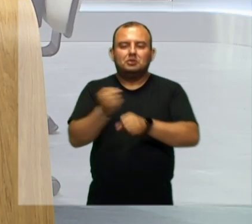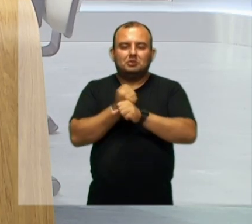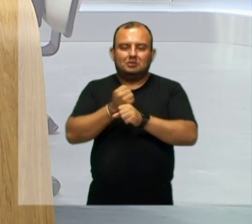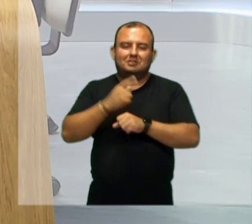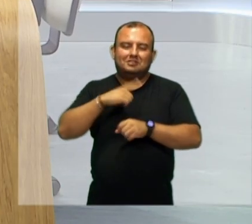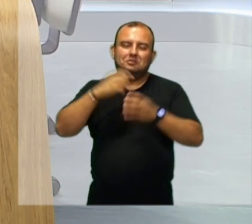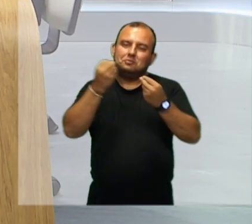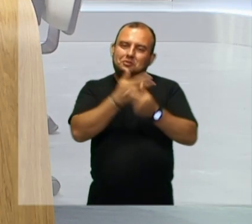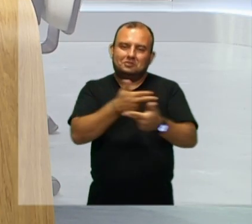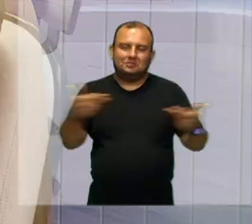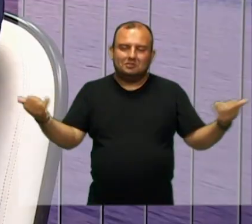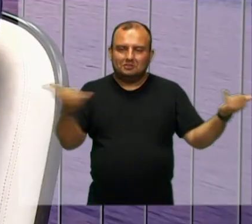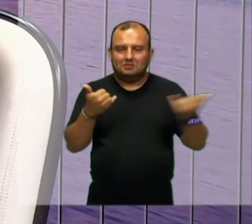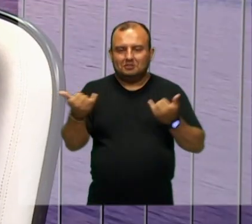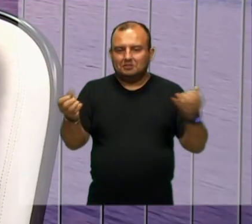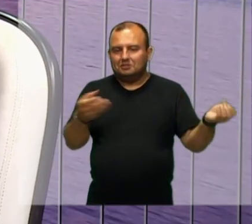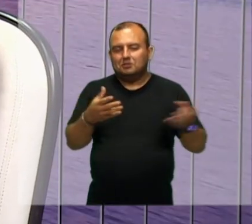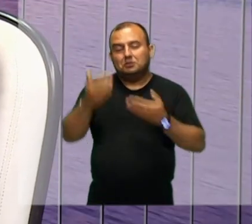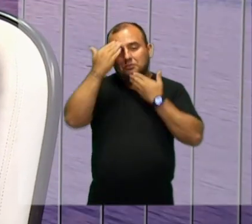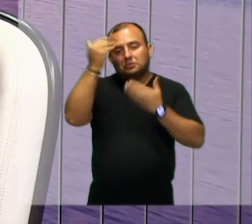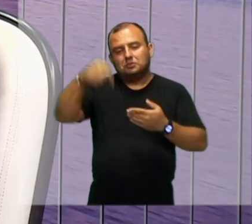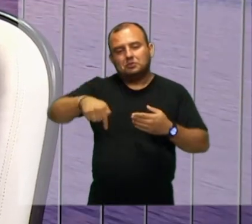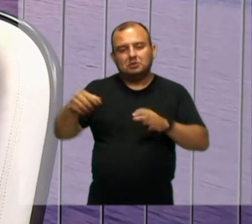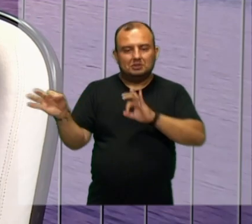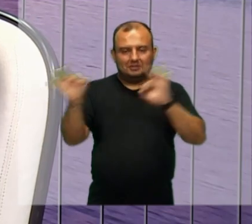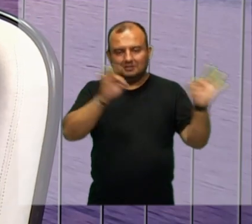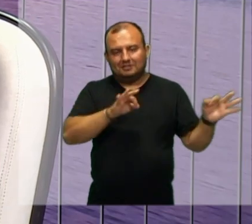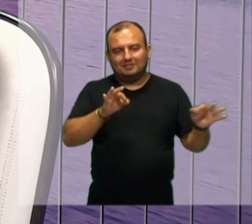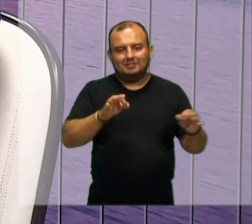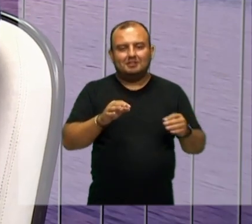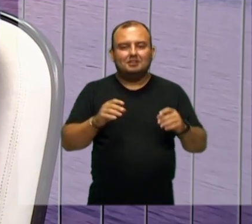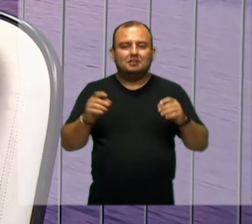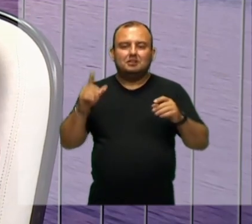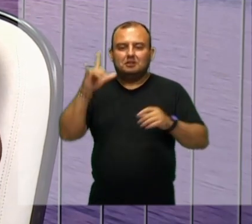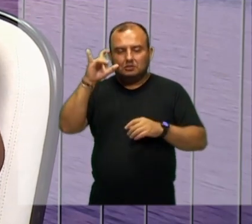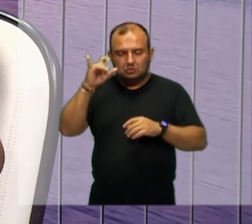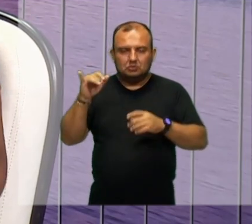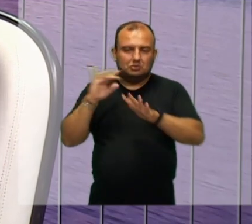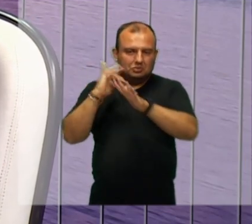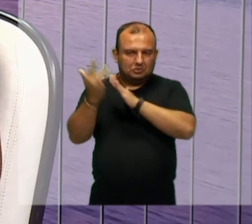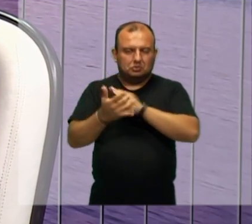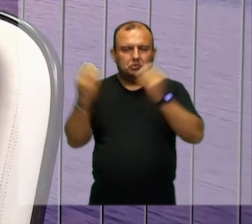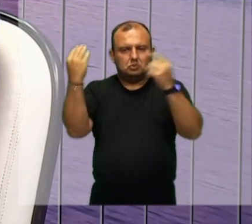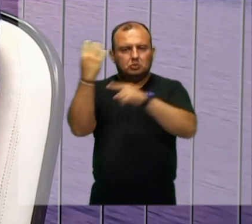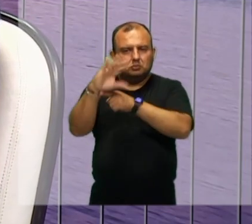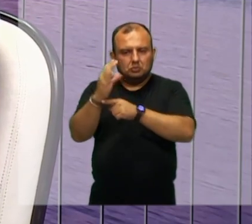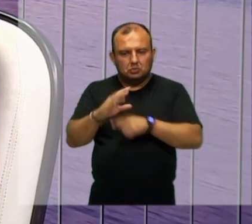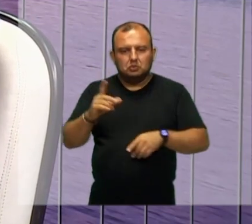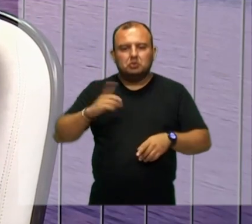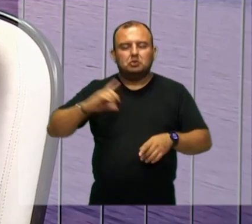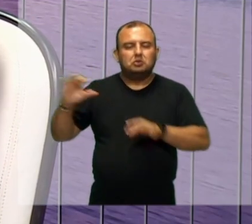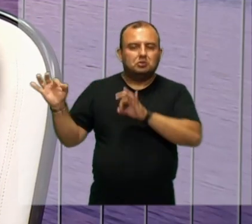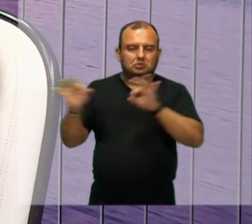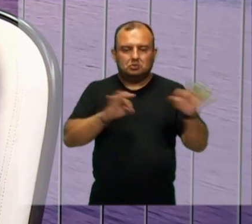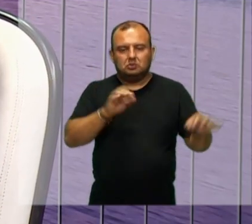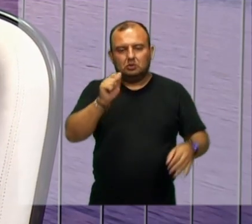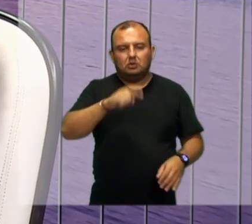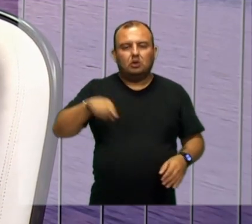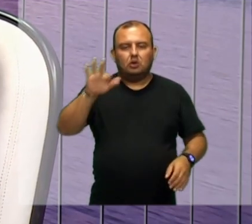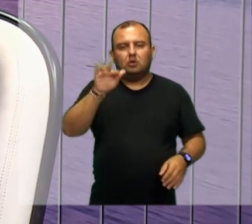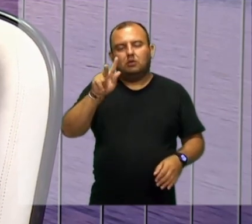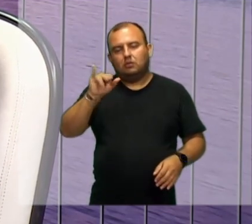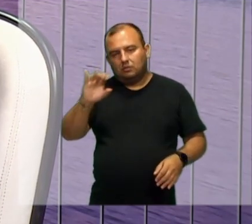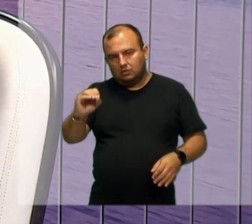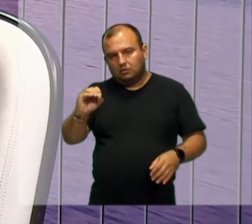certeza. Obrigado a vocês. A quem está nos assistindo, sigam-nos lá nas redes sociais, que a gente está postando todos os dias um pouco da nossa rotina, @ReitsFlávio no